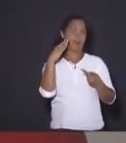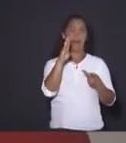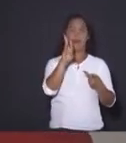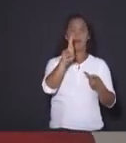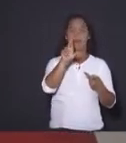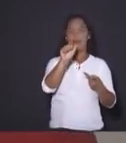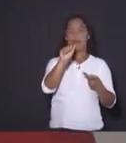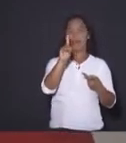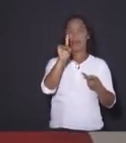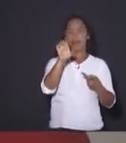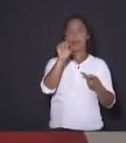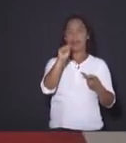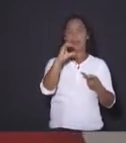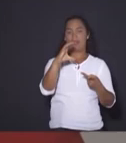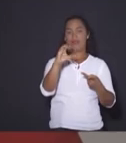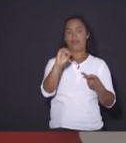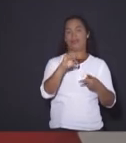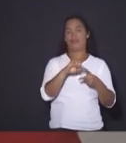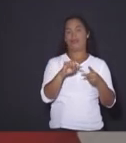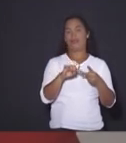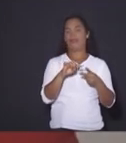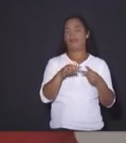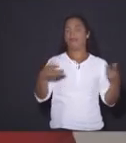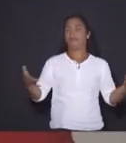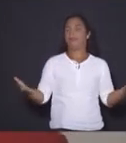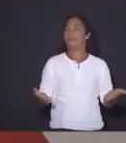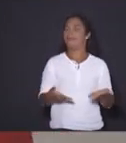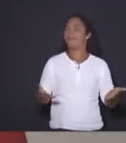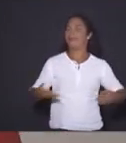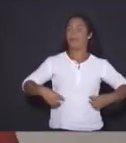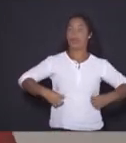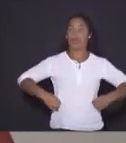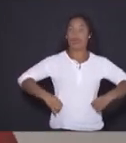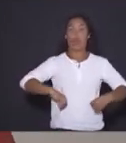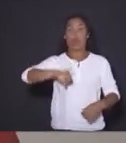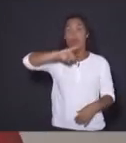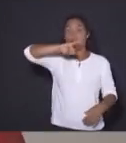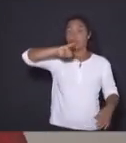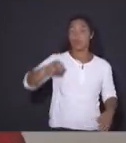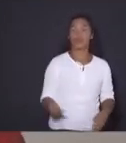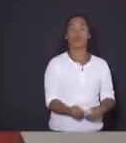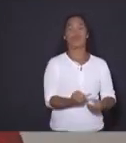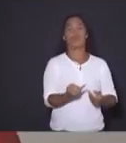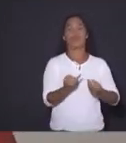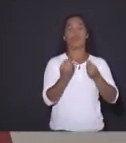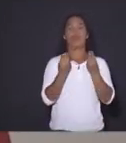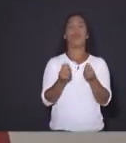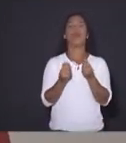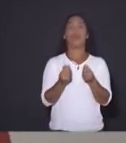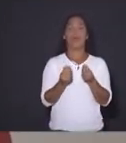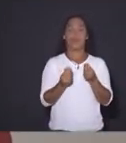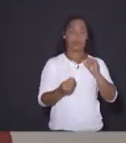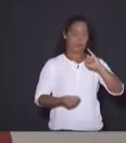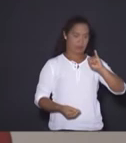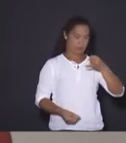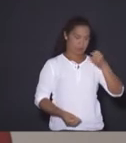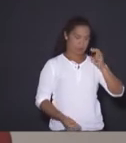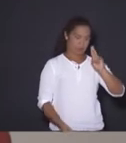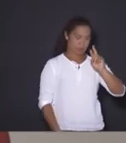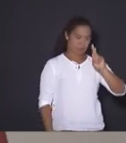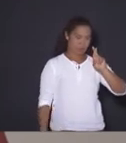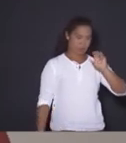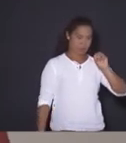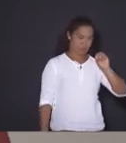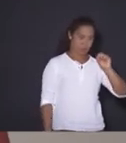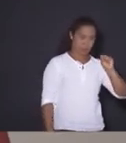fazenda nunca se ganhou tanto com juros porque como é que se ganha com juros é a diferença dos juros da selic